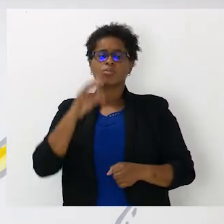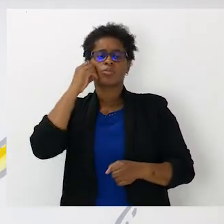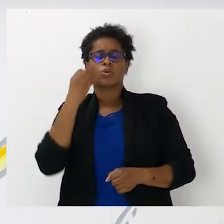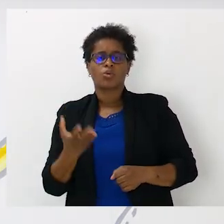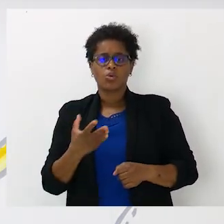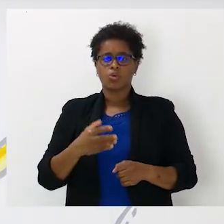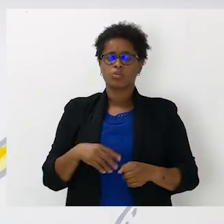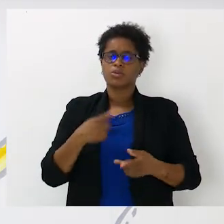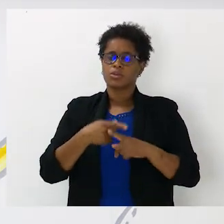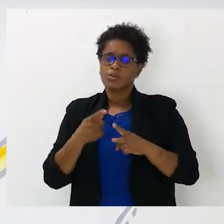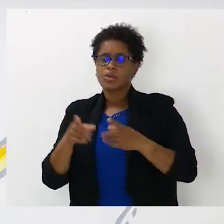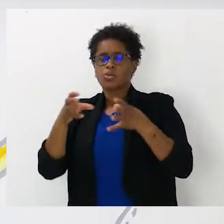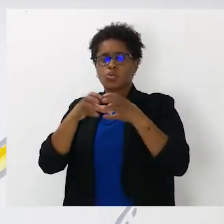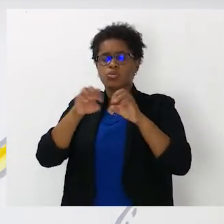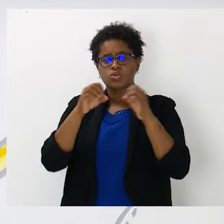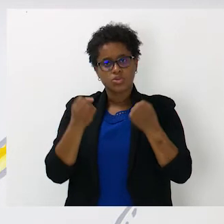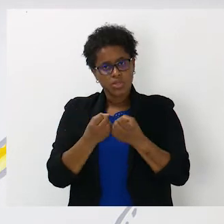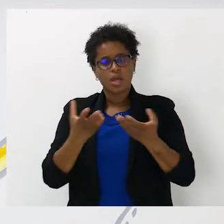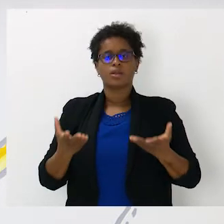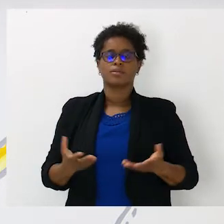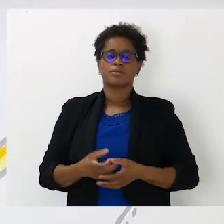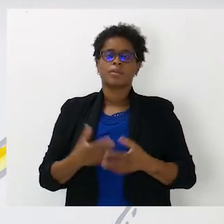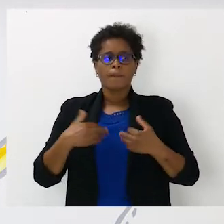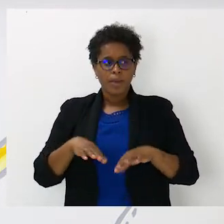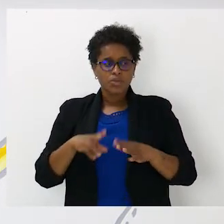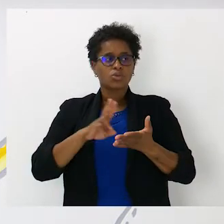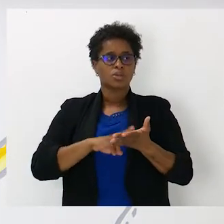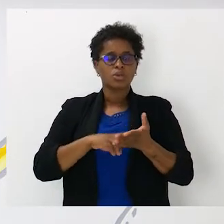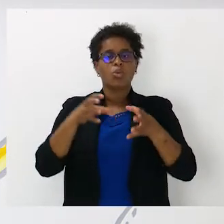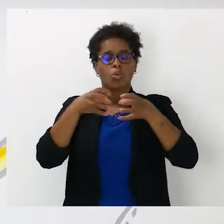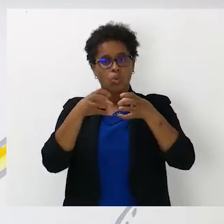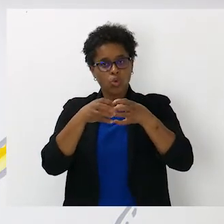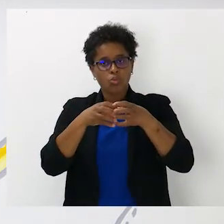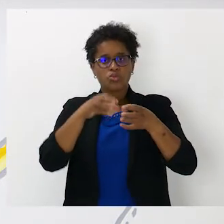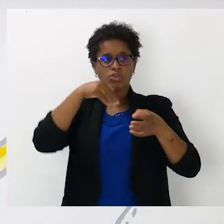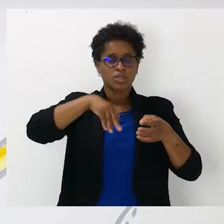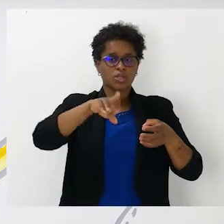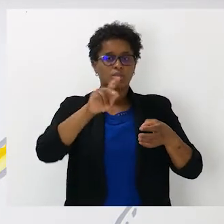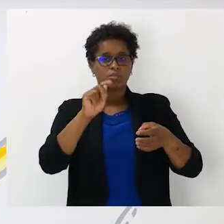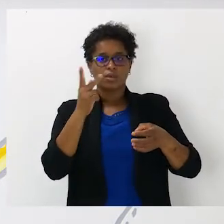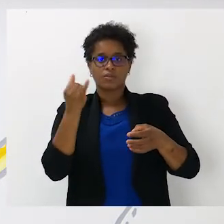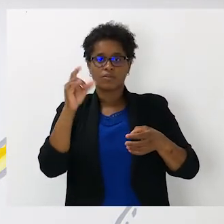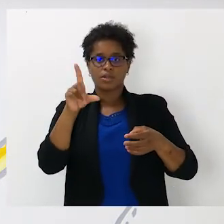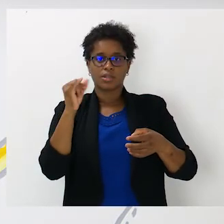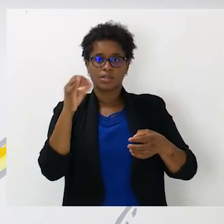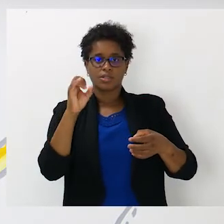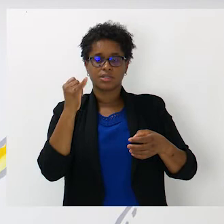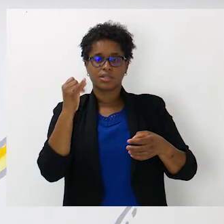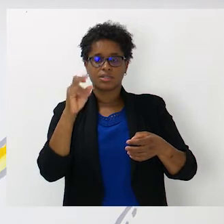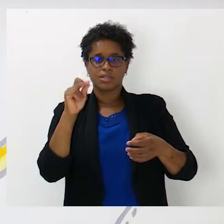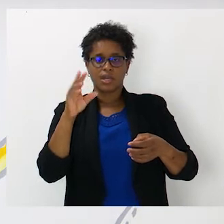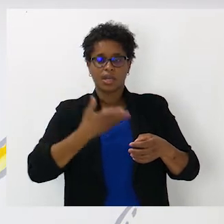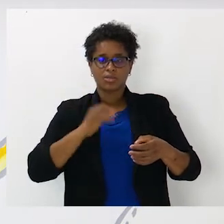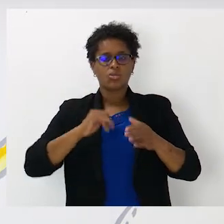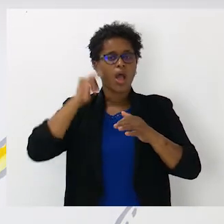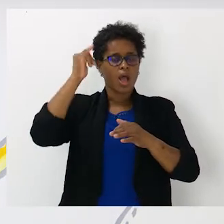como determinado grupo social, mais concretamente grupos de privilegiados, altos funcionários